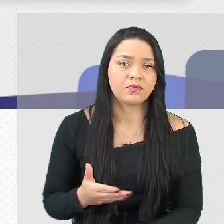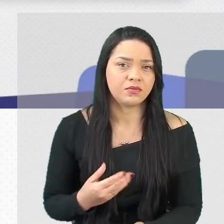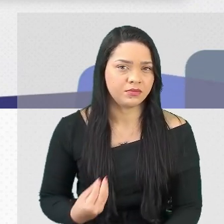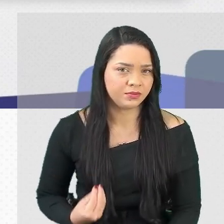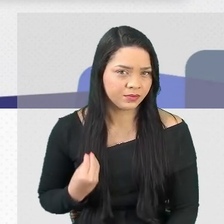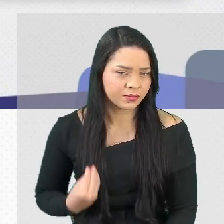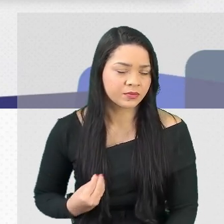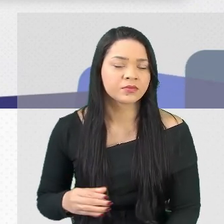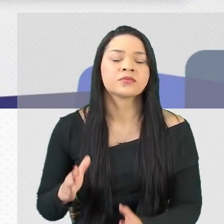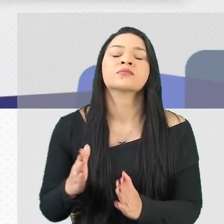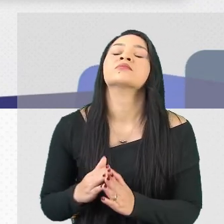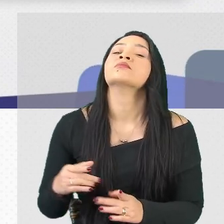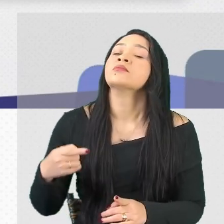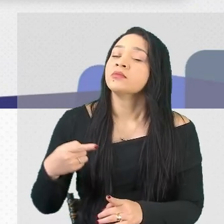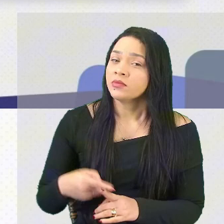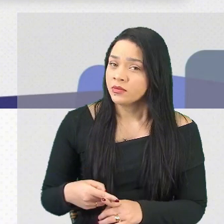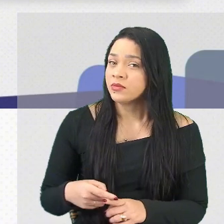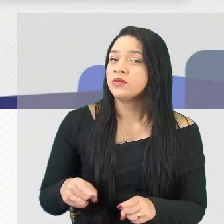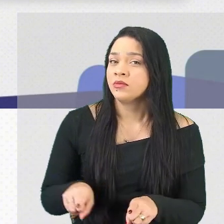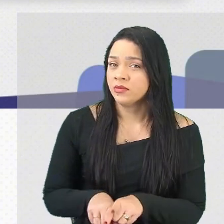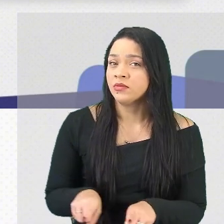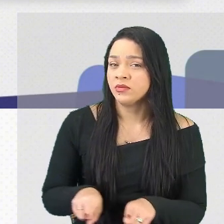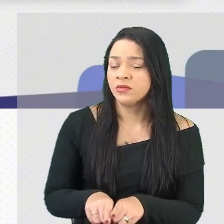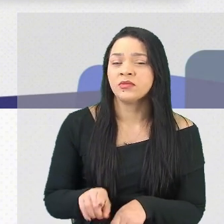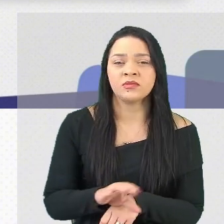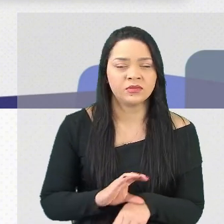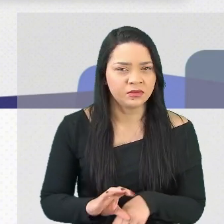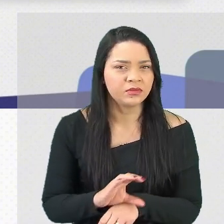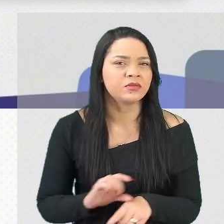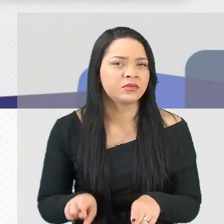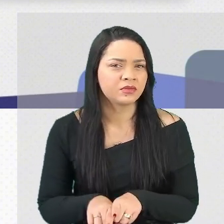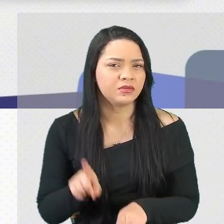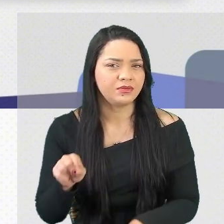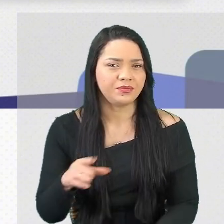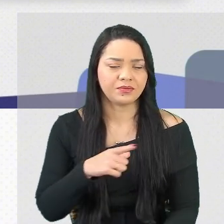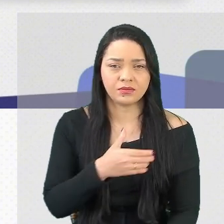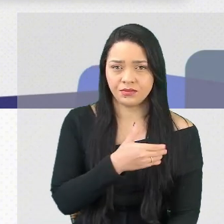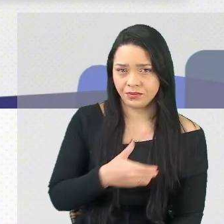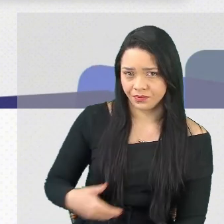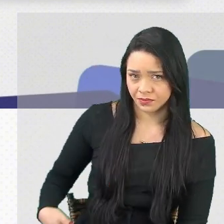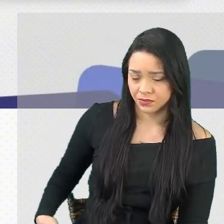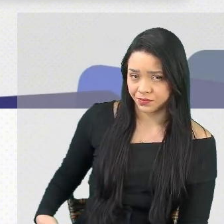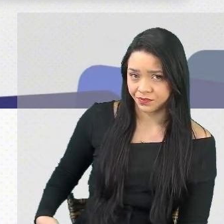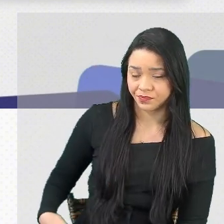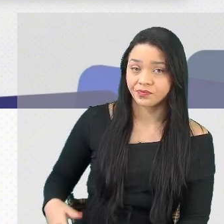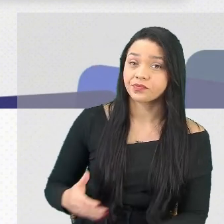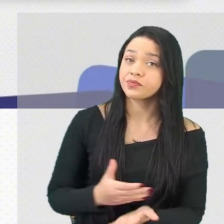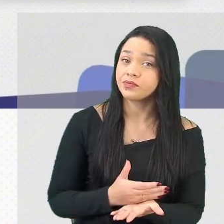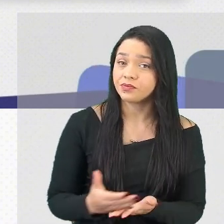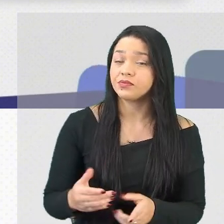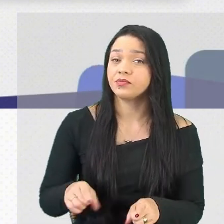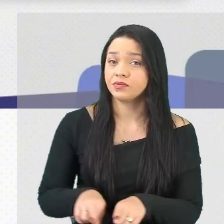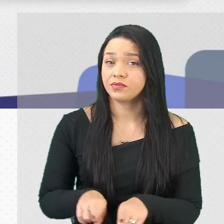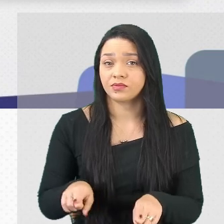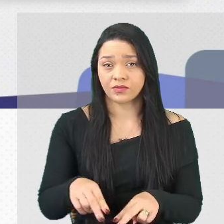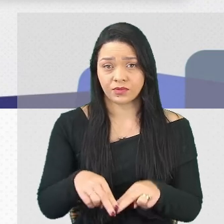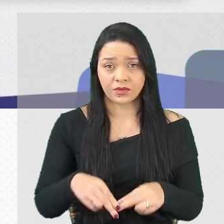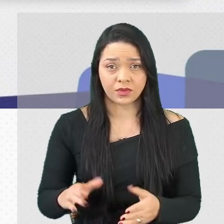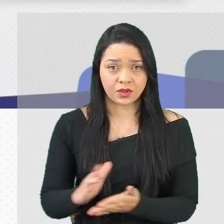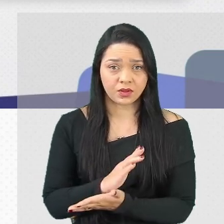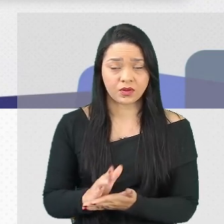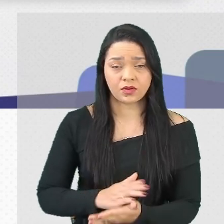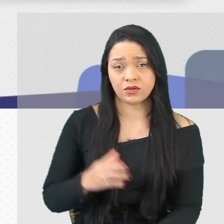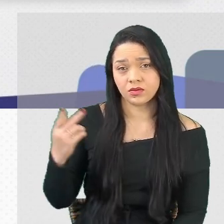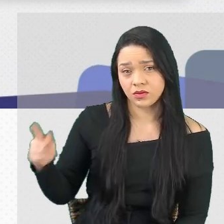era a igreja socialmente construída e daquela que era o Estado absolutista que politicamente construía também, e por isso muitos deles